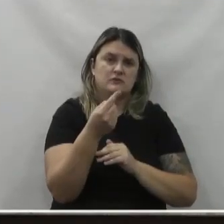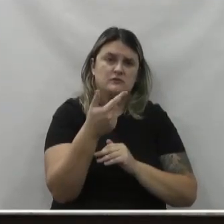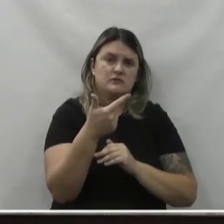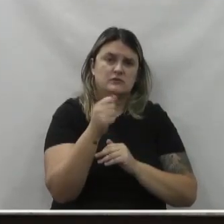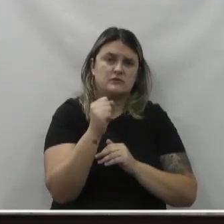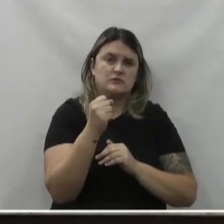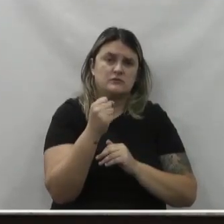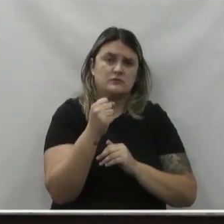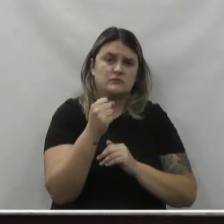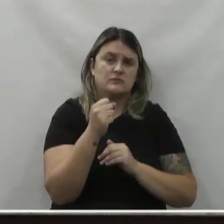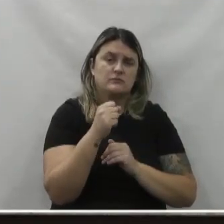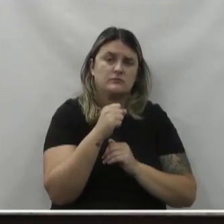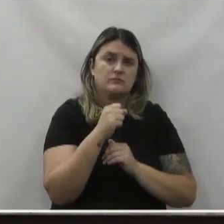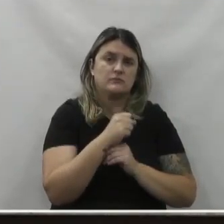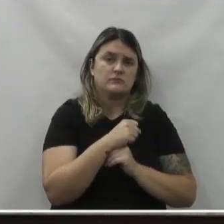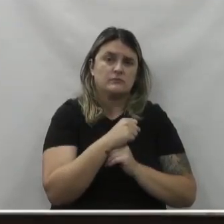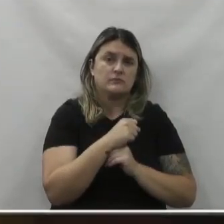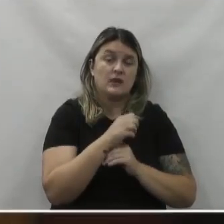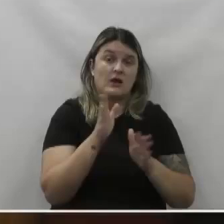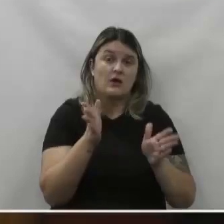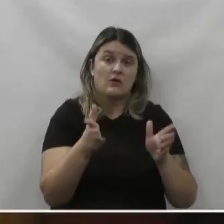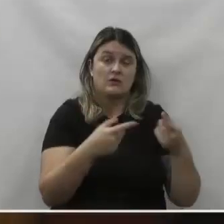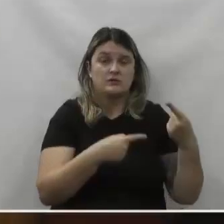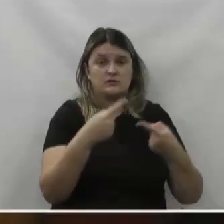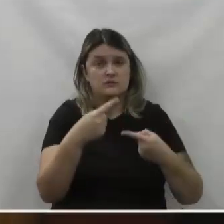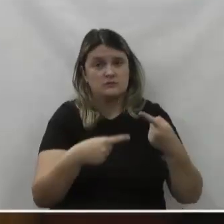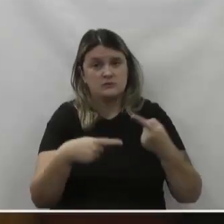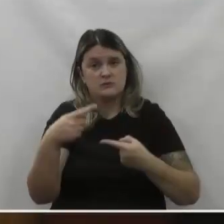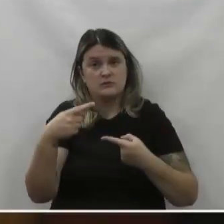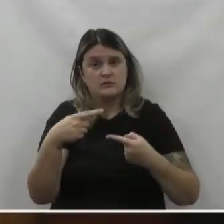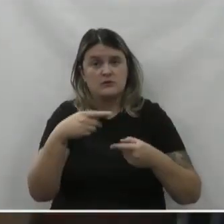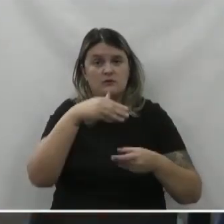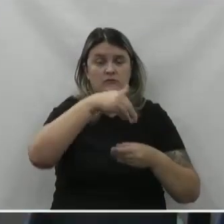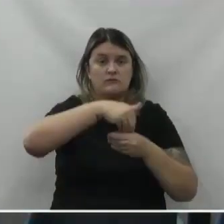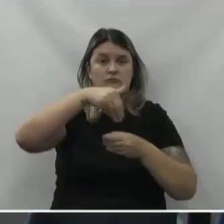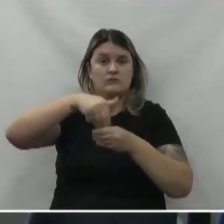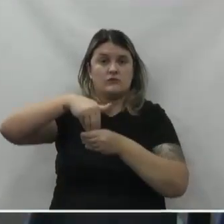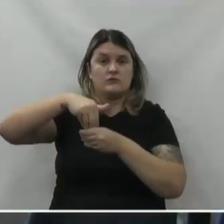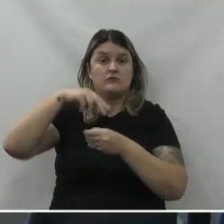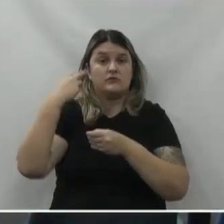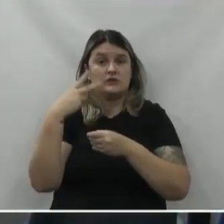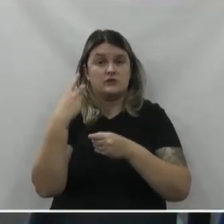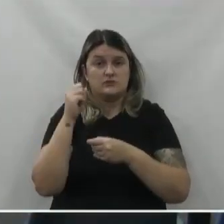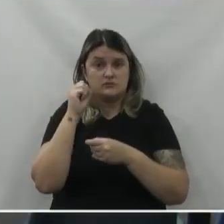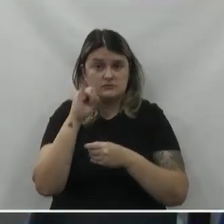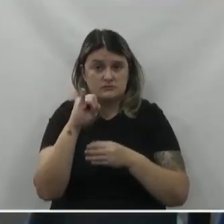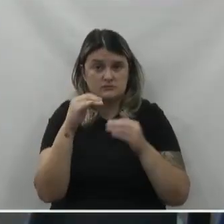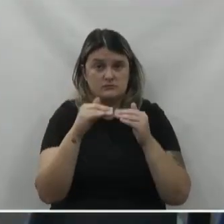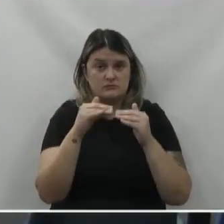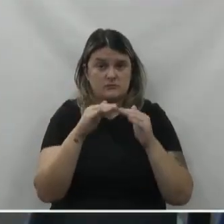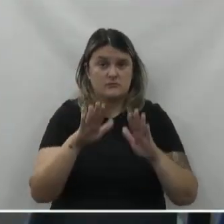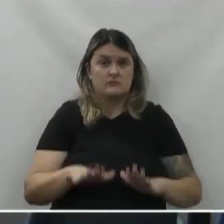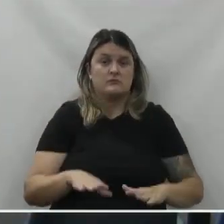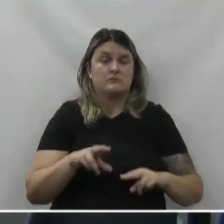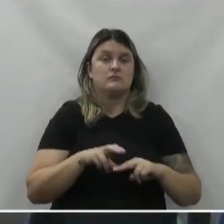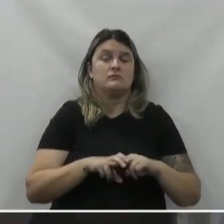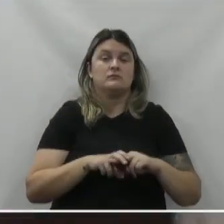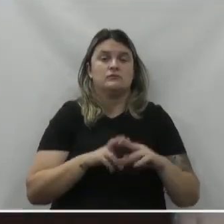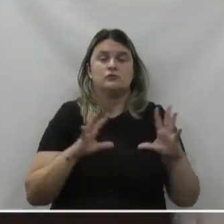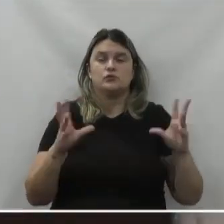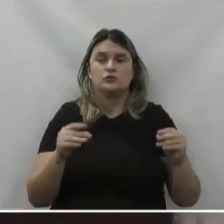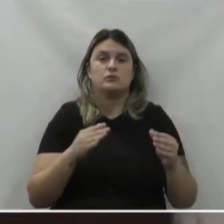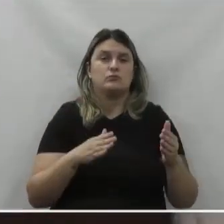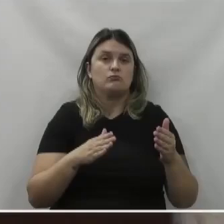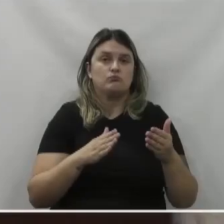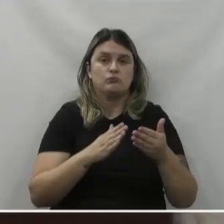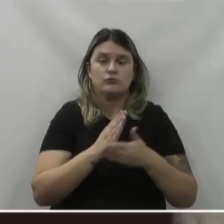36/28 de 2008. Em discussão? Em votação. Senhores vereadores que aprovam, permaneçam como estão. Aprovado.